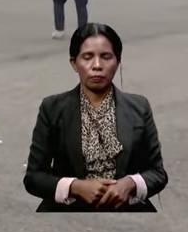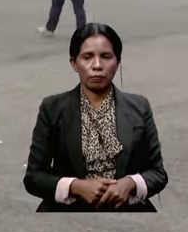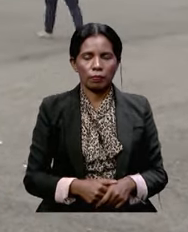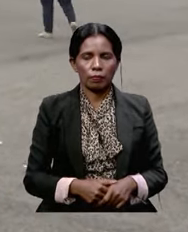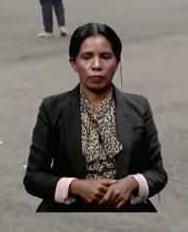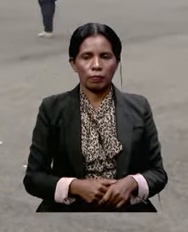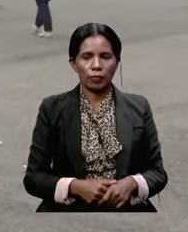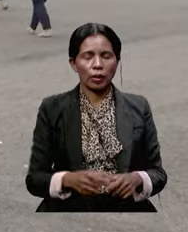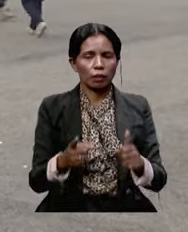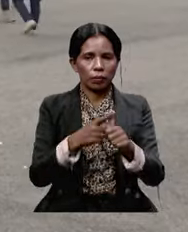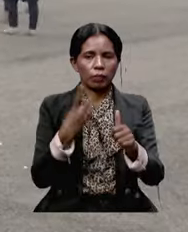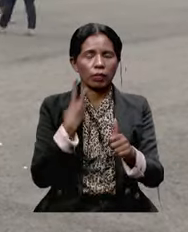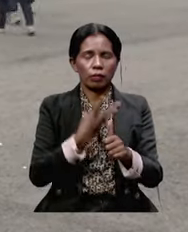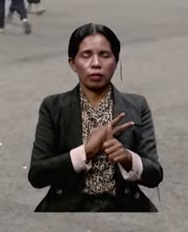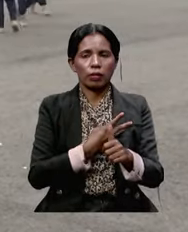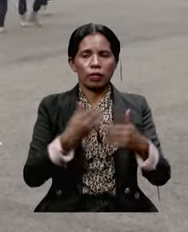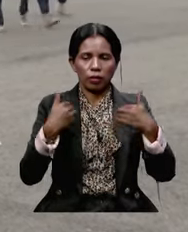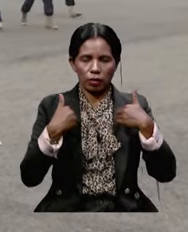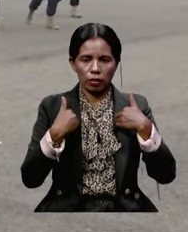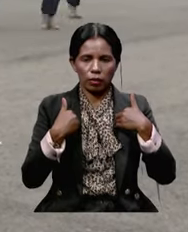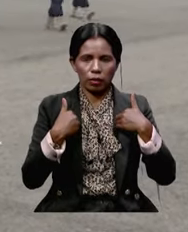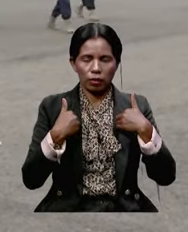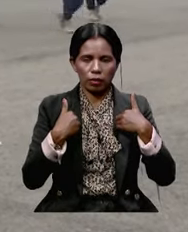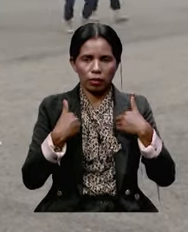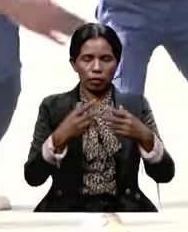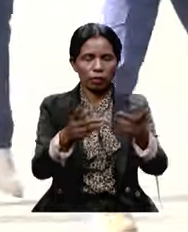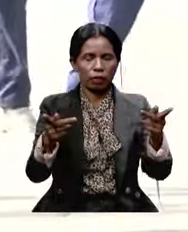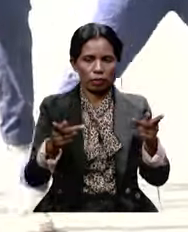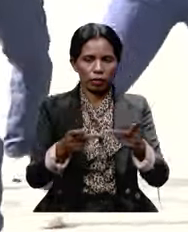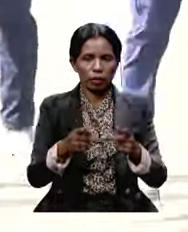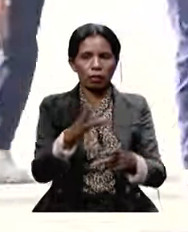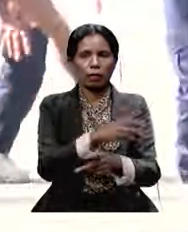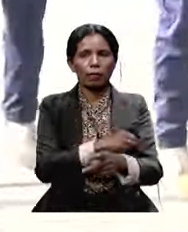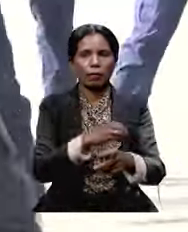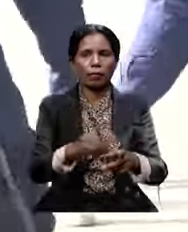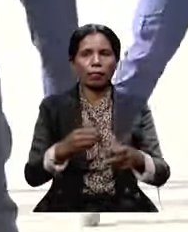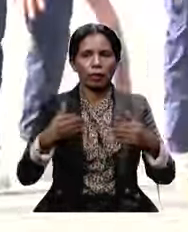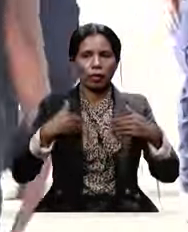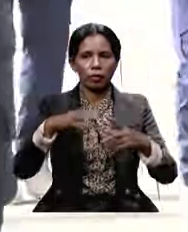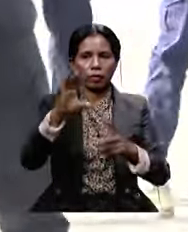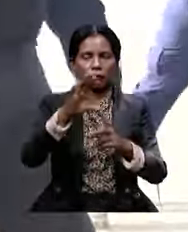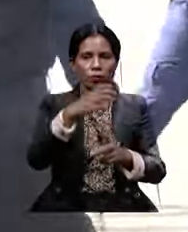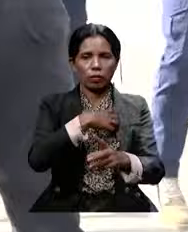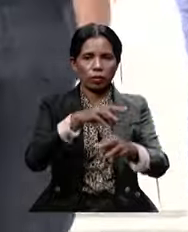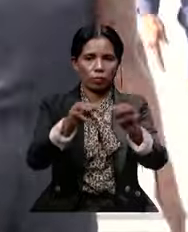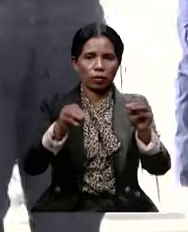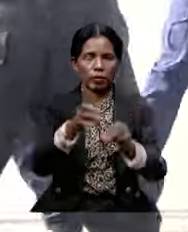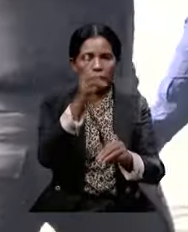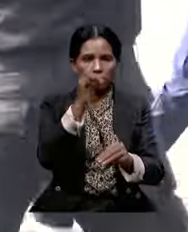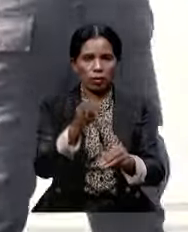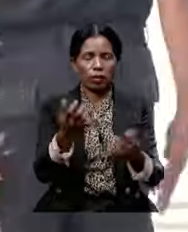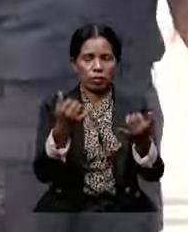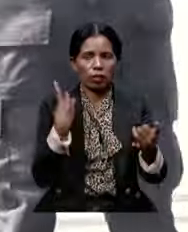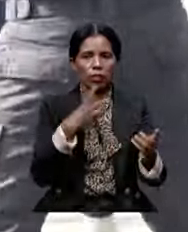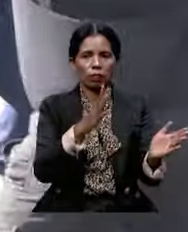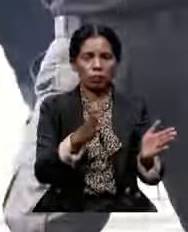patamese. Primeiro ita iha esquadra sira ita seksu in sira nebe mak iha komando municipio dili e agora rau kita prepara